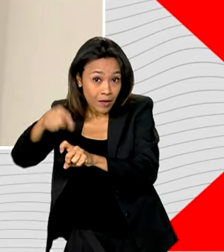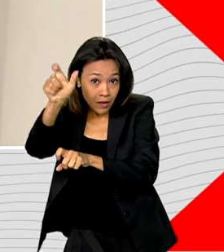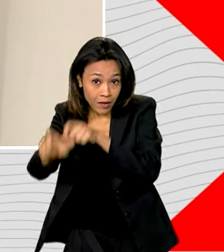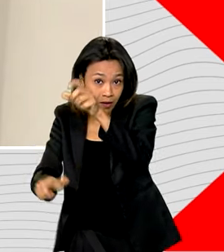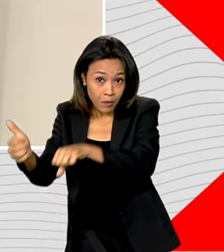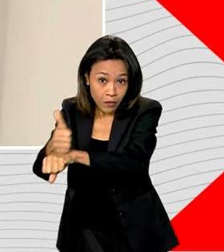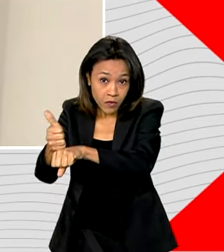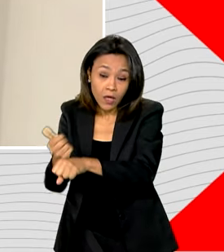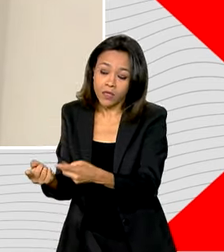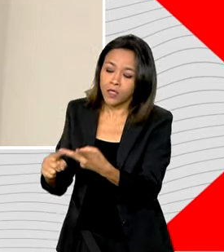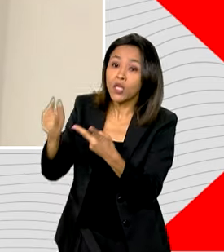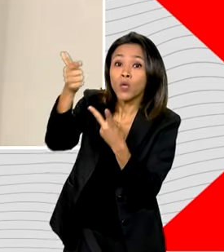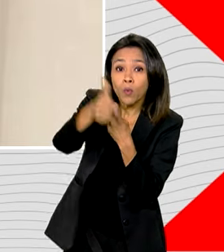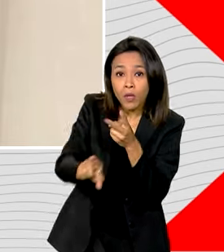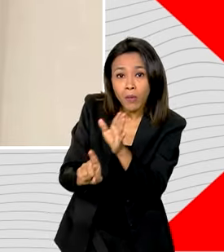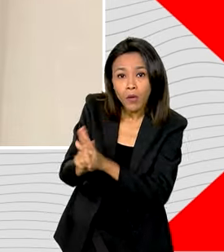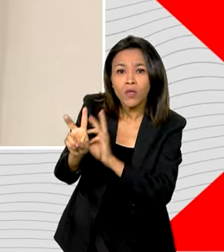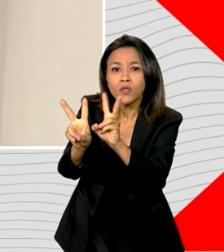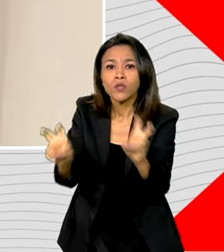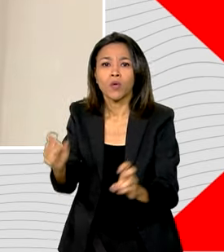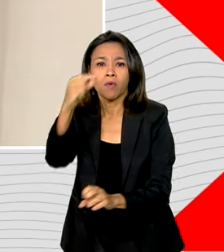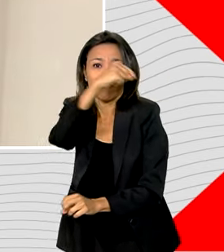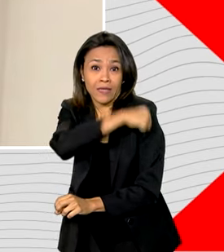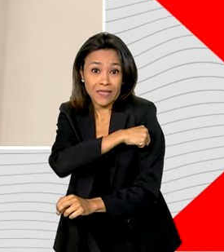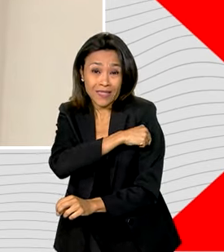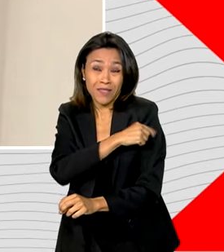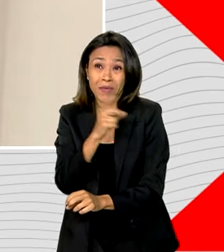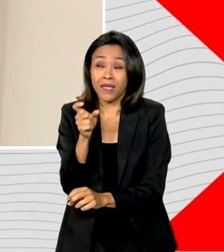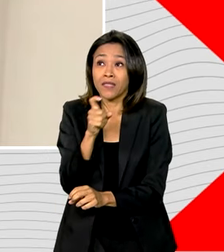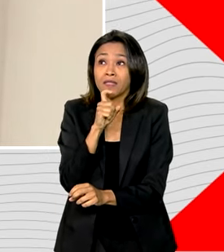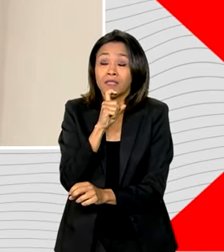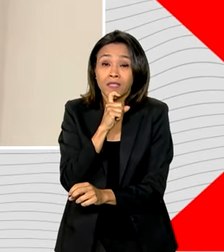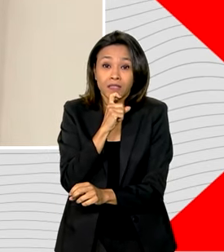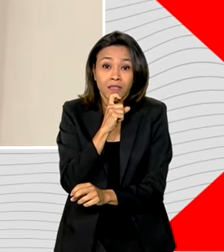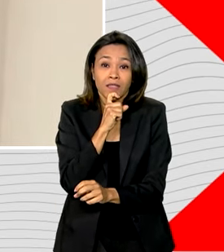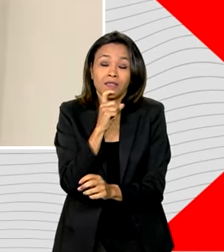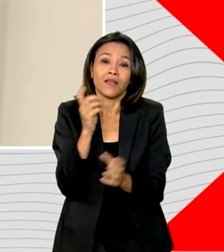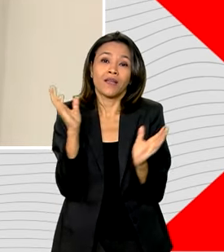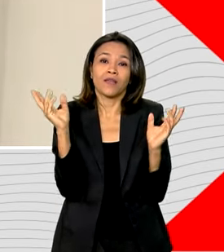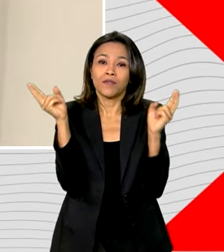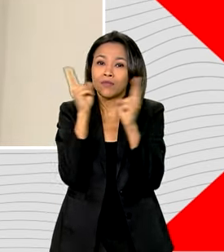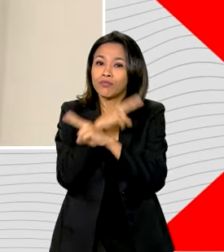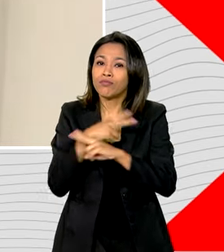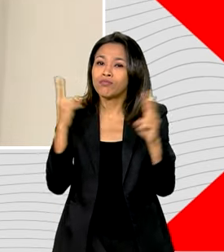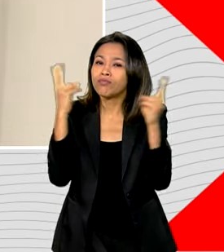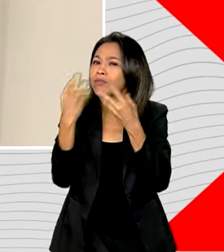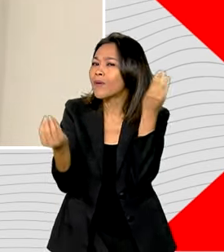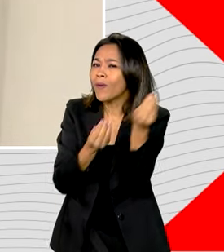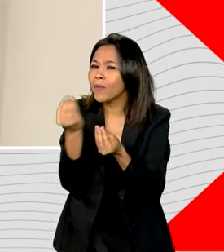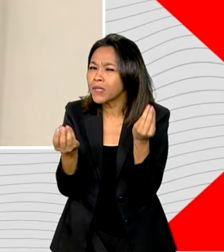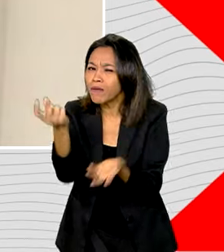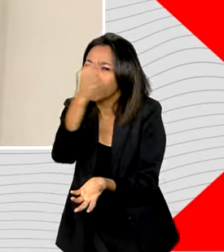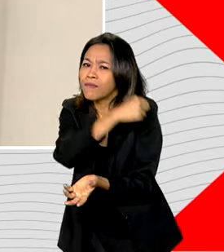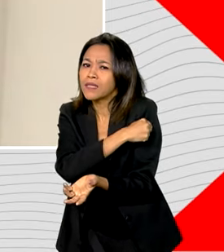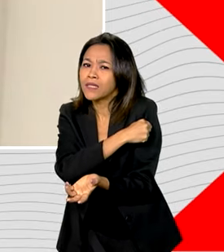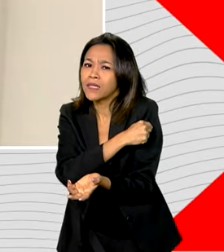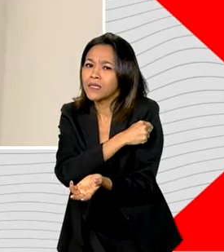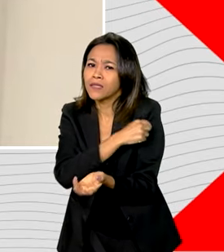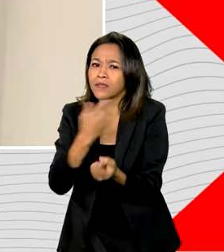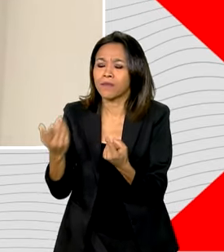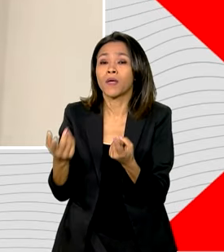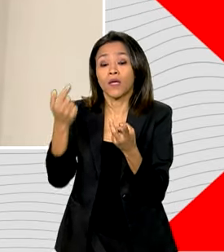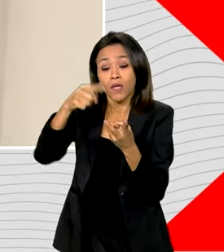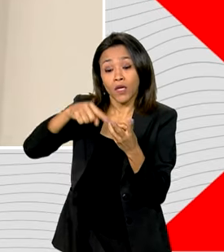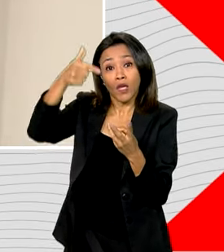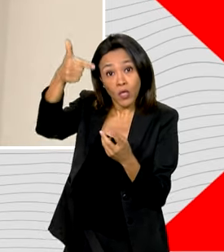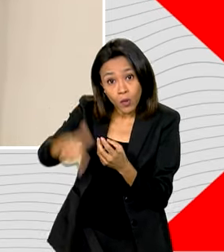vacinação nós estamos numa época de inverno temperaturas aí mais a menas Como é que tá a situação da vacinação e o trabalho em conjunto